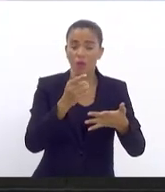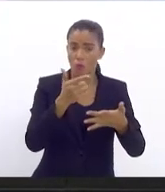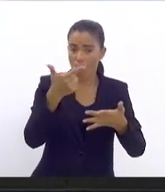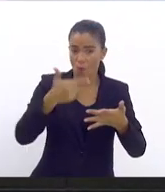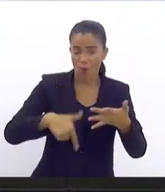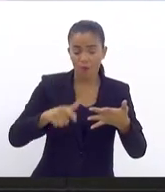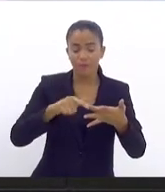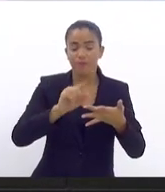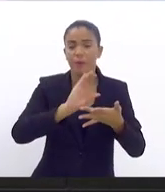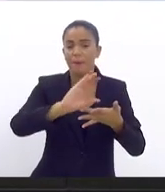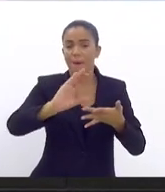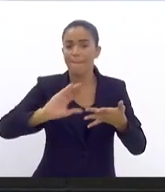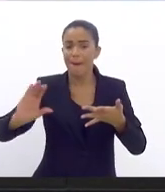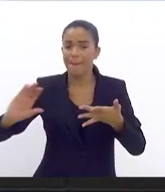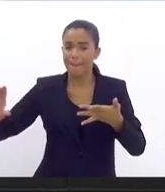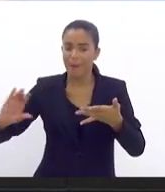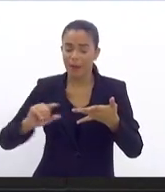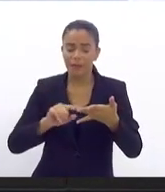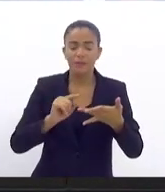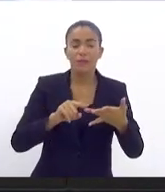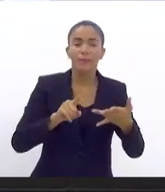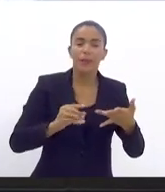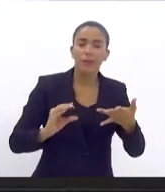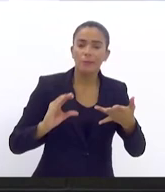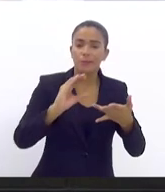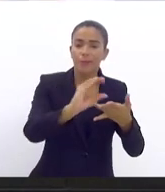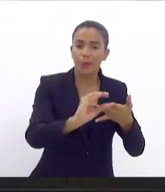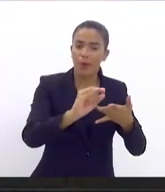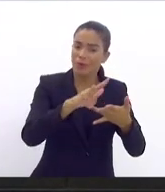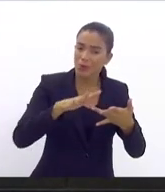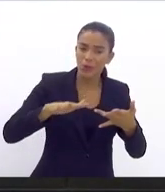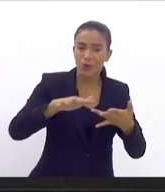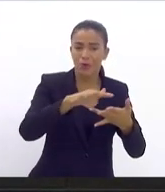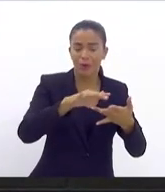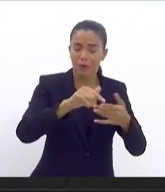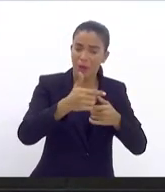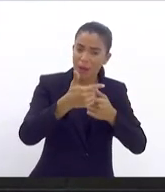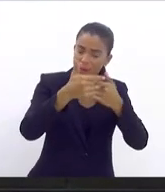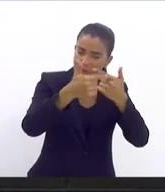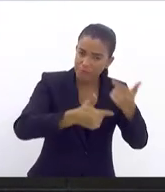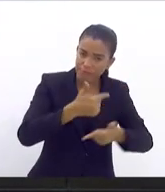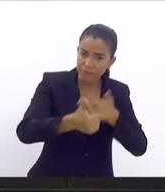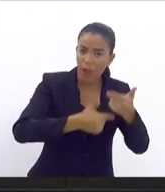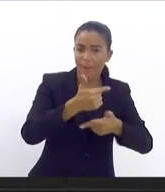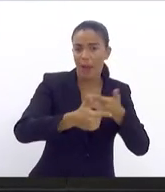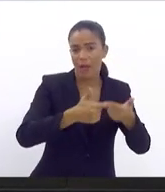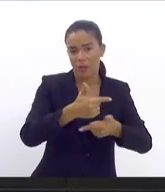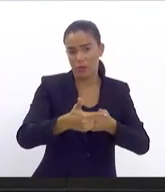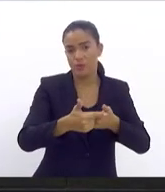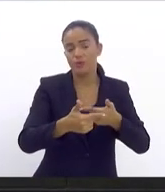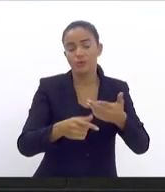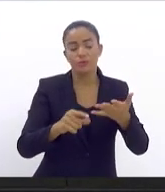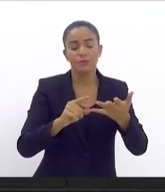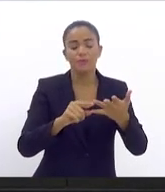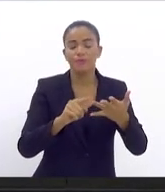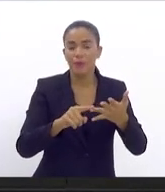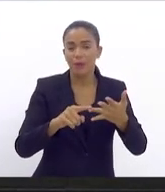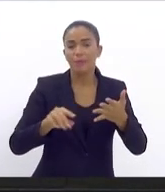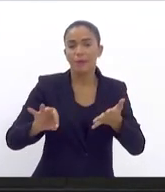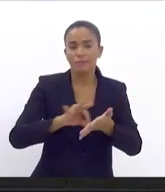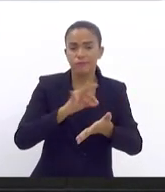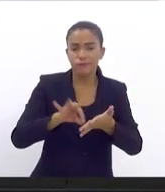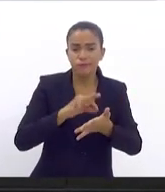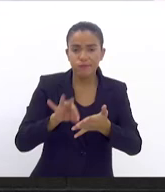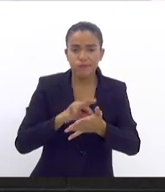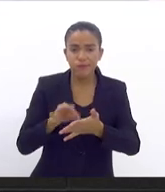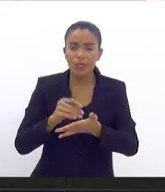lucros ou dividendos aos sócios participantes, aplicação integral dos recursos no país na manutenção de objetivos estatutários, previsão de escrituração das